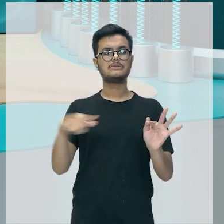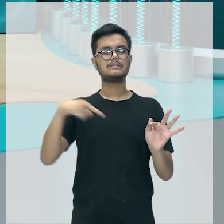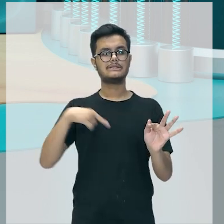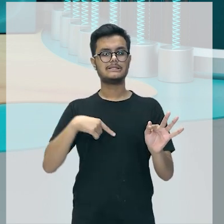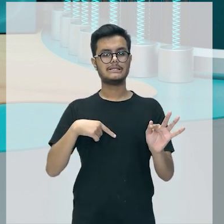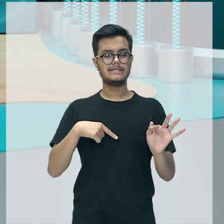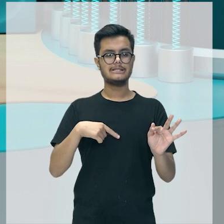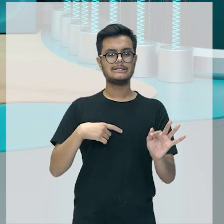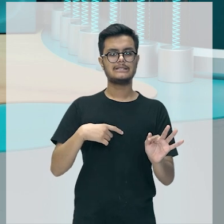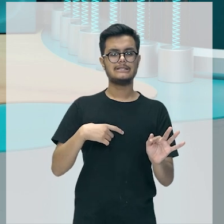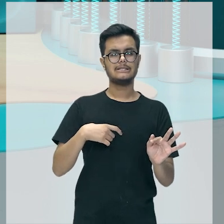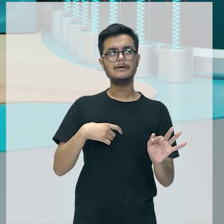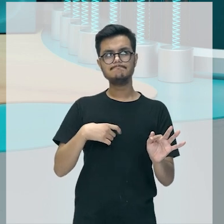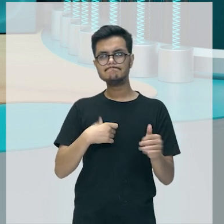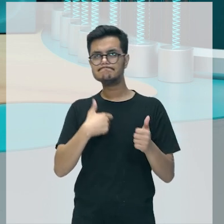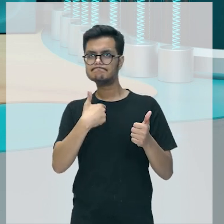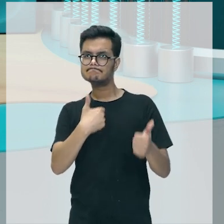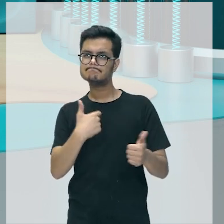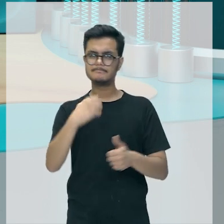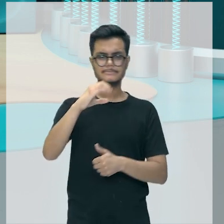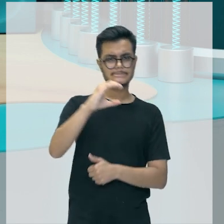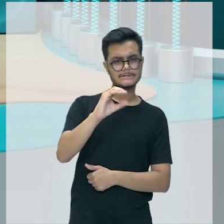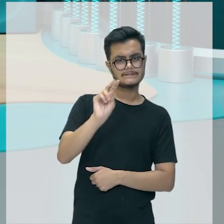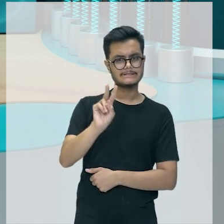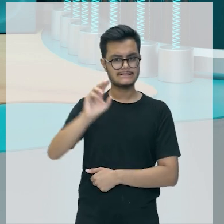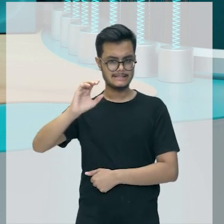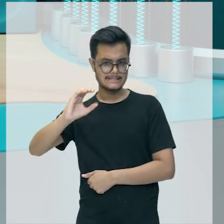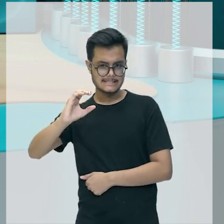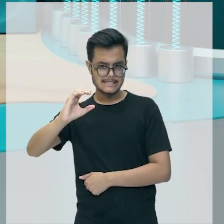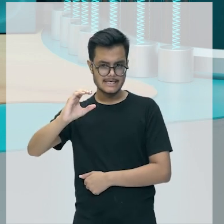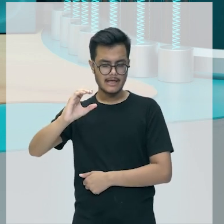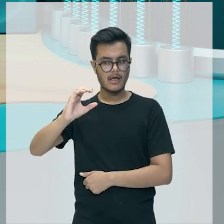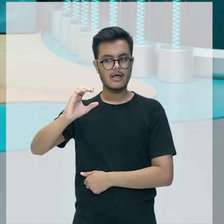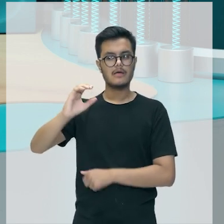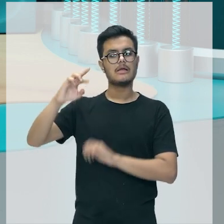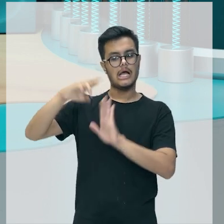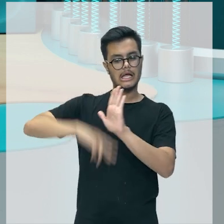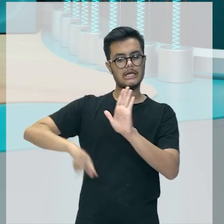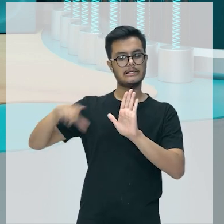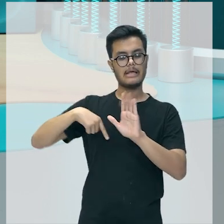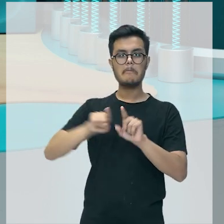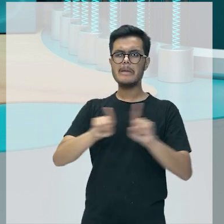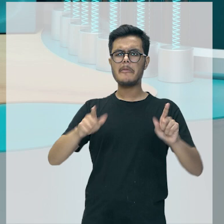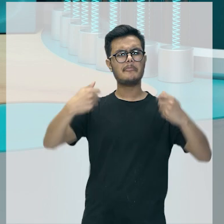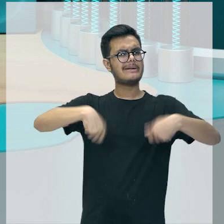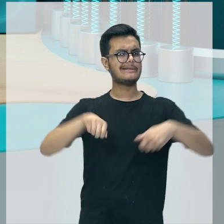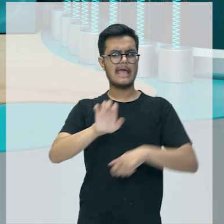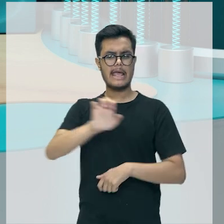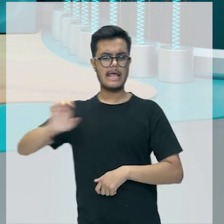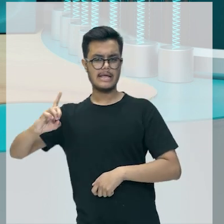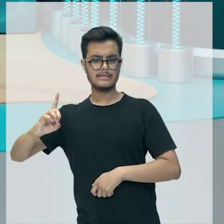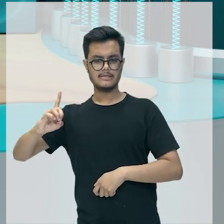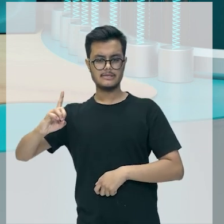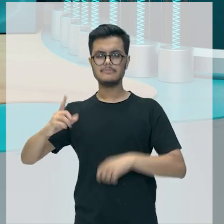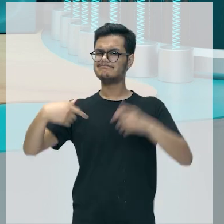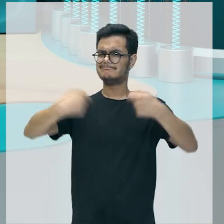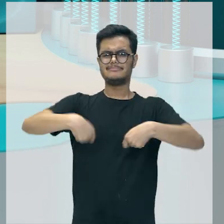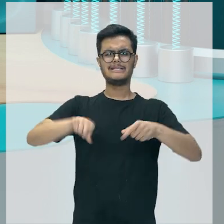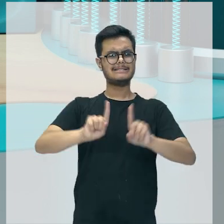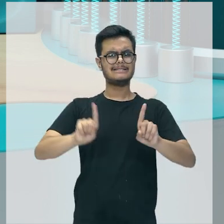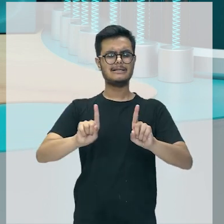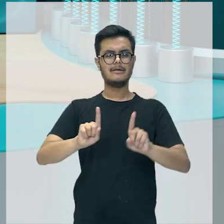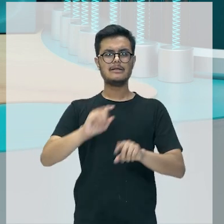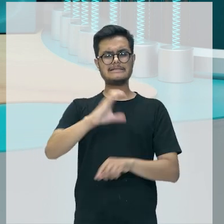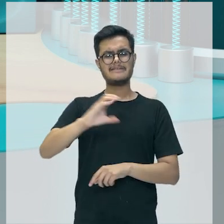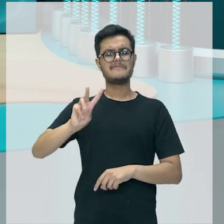é consoante, o E é vogal e o R é consoante. Viram que existe ali o CVC,